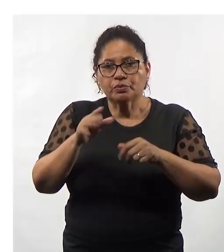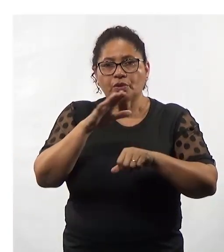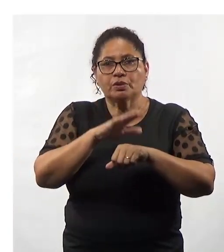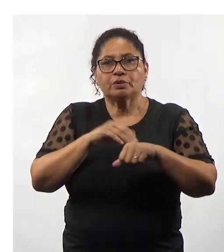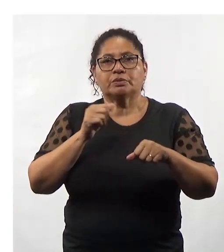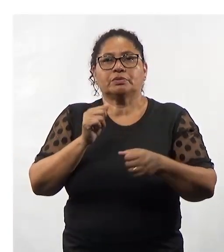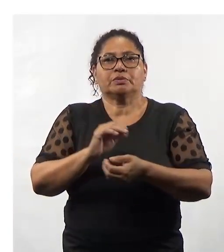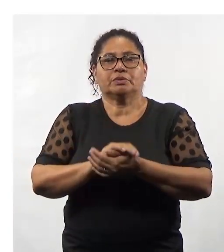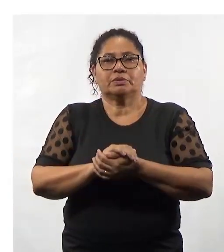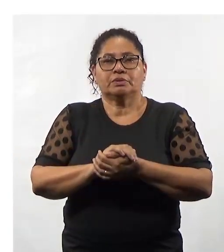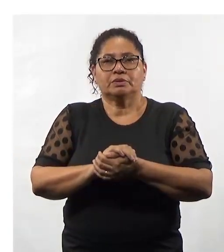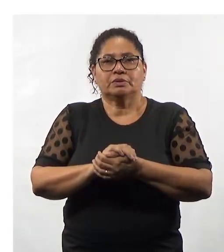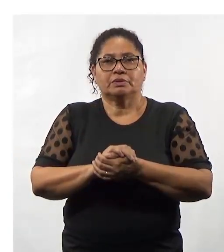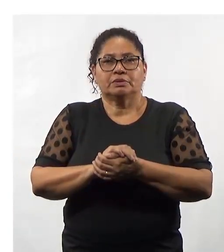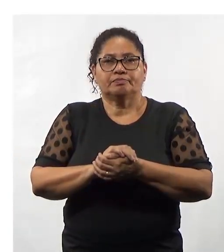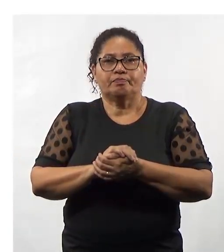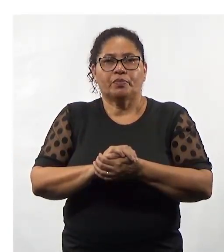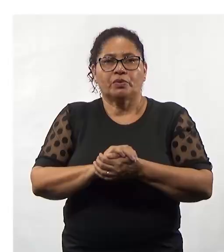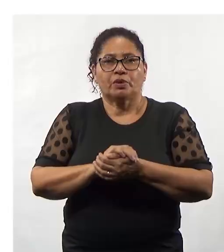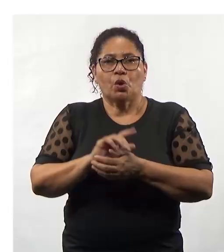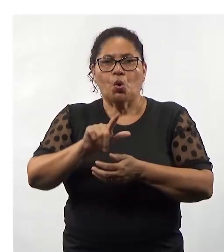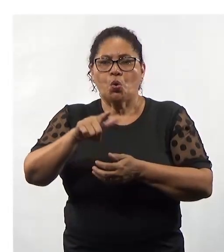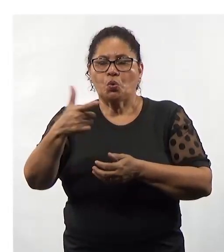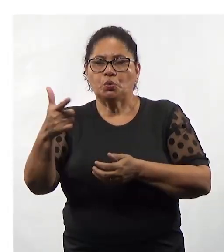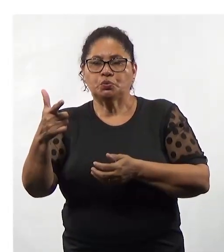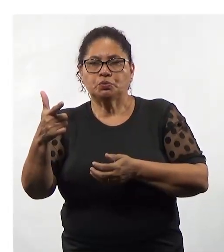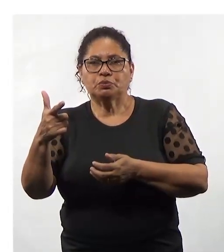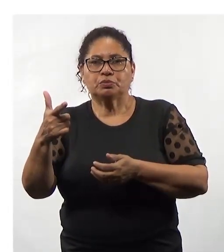de cestas. Outros